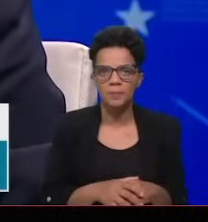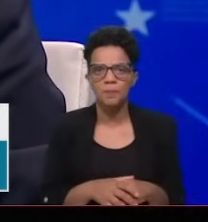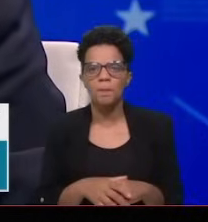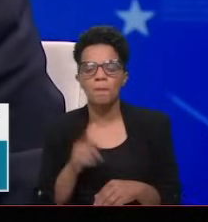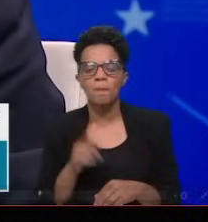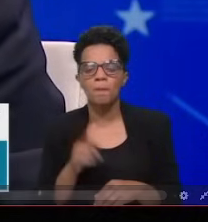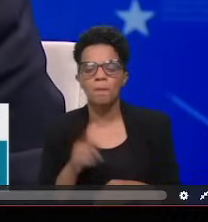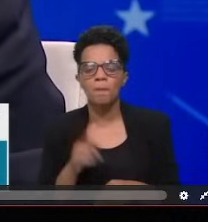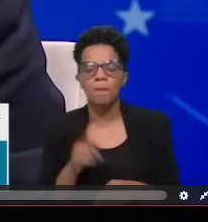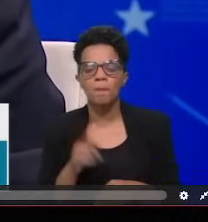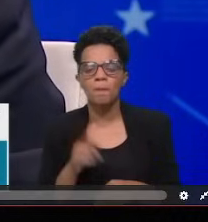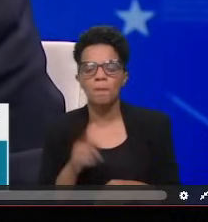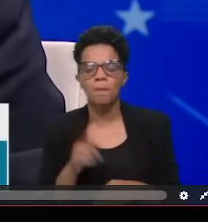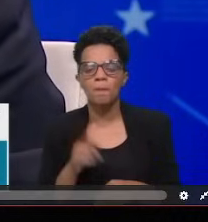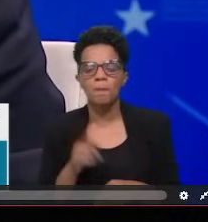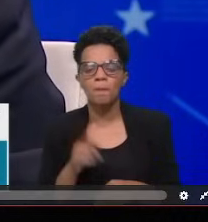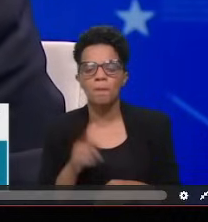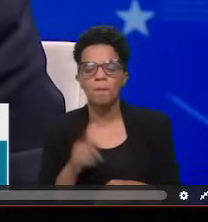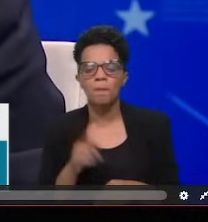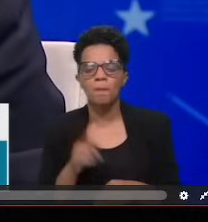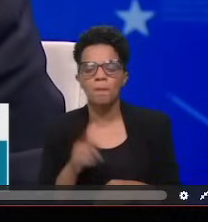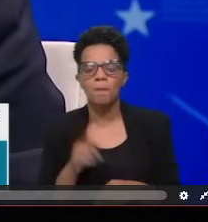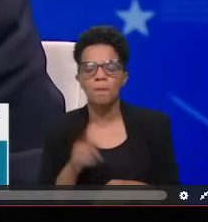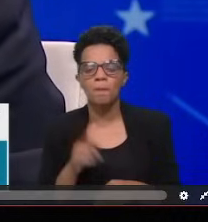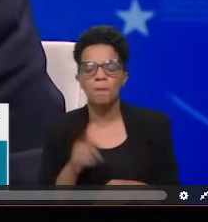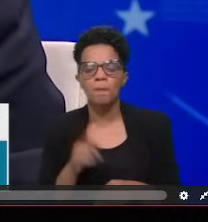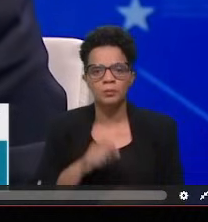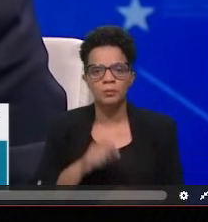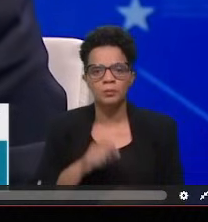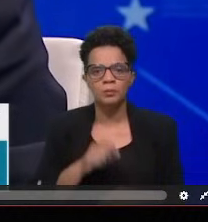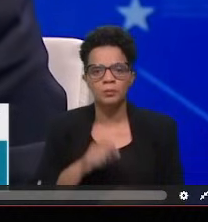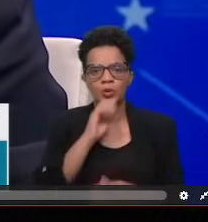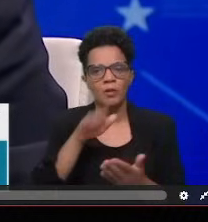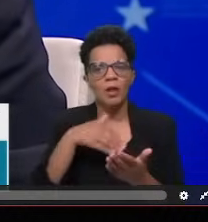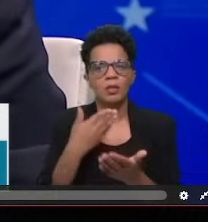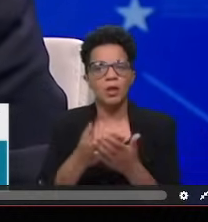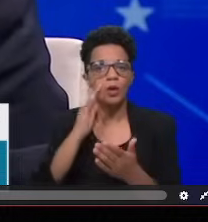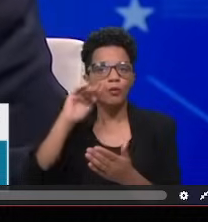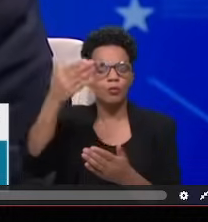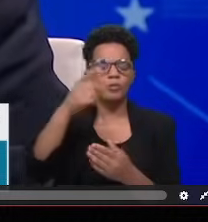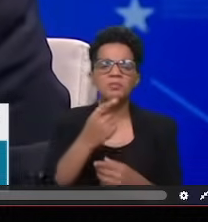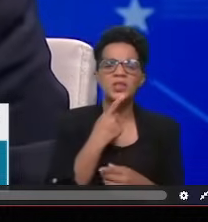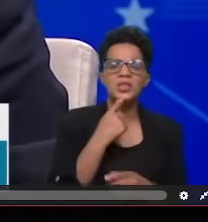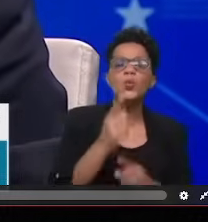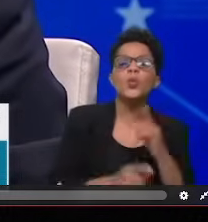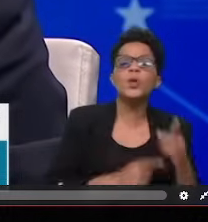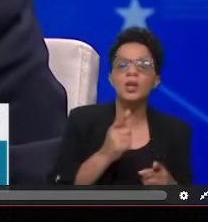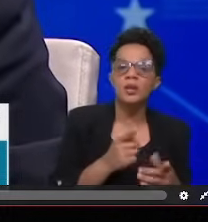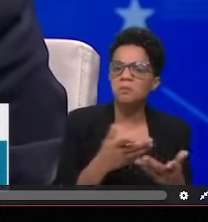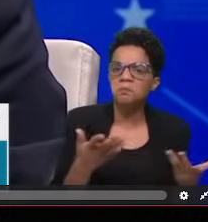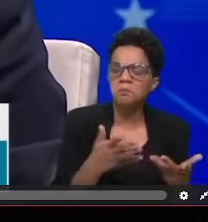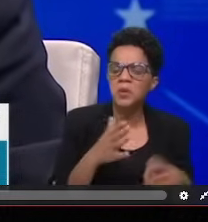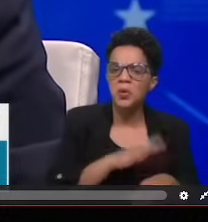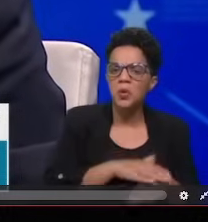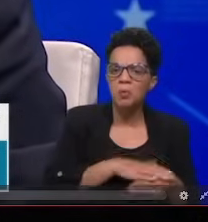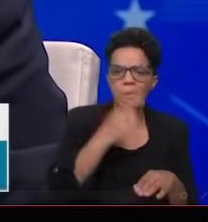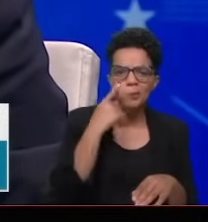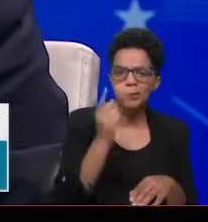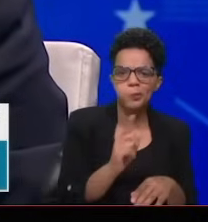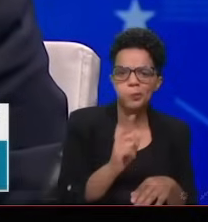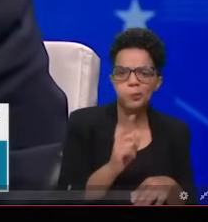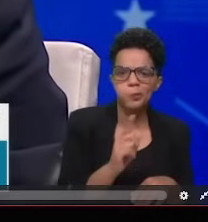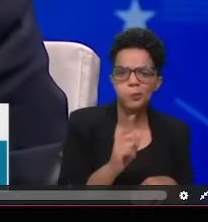territorial da Ucrânia f não consig o que ele diz o jornalista está a falar por cima o que é que ele diz traduzia-se em que para quem não tem se calhar tanto